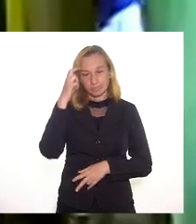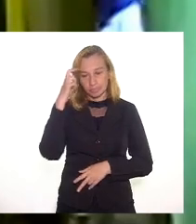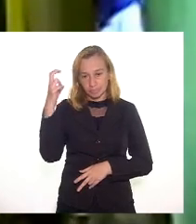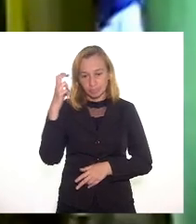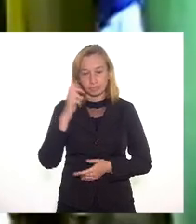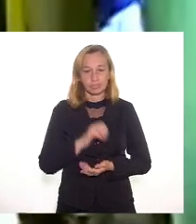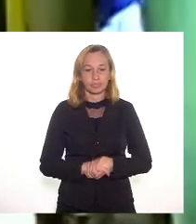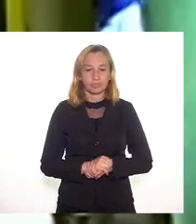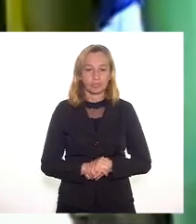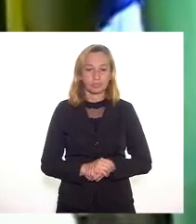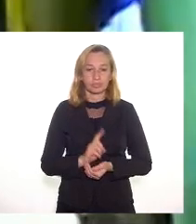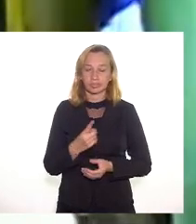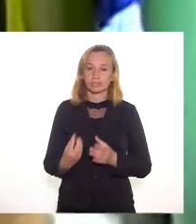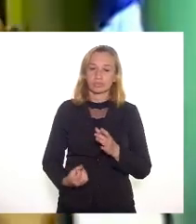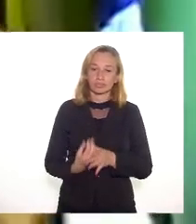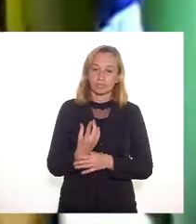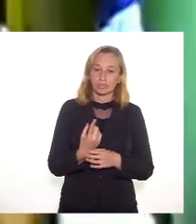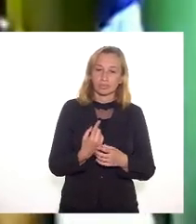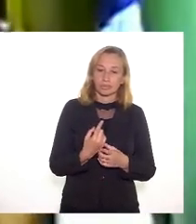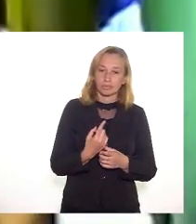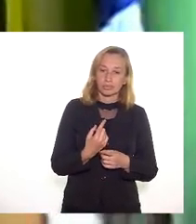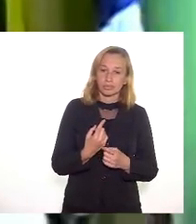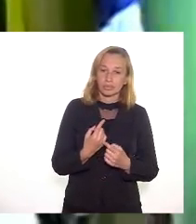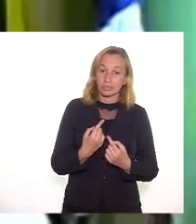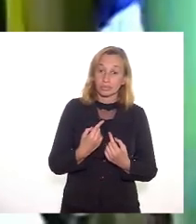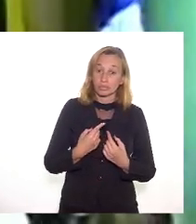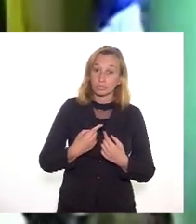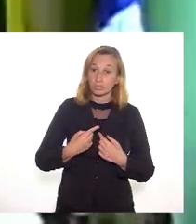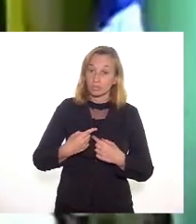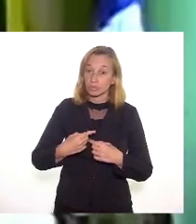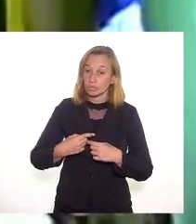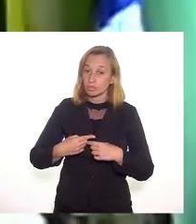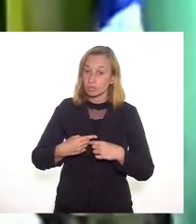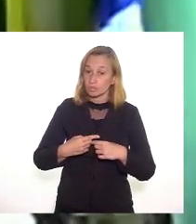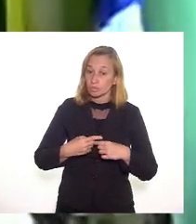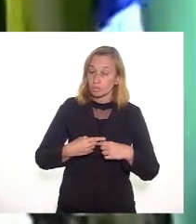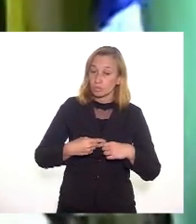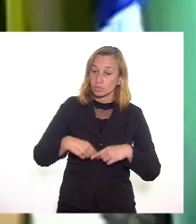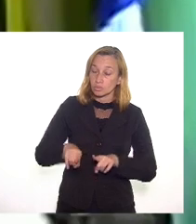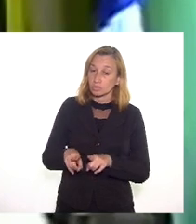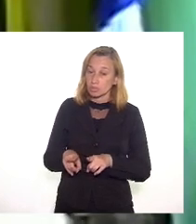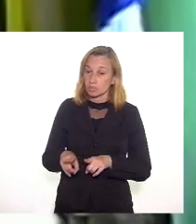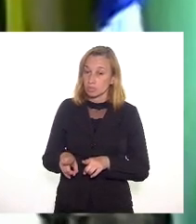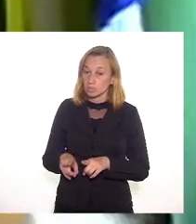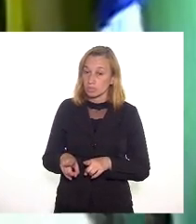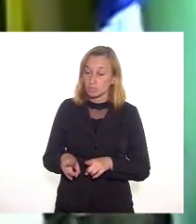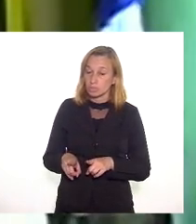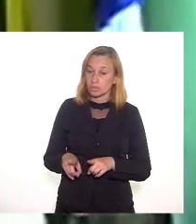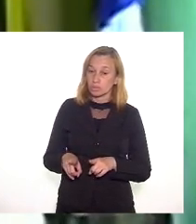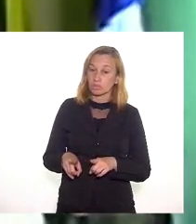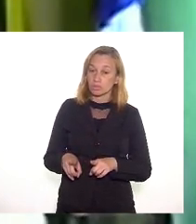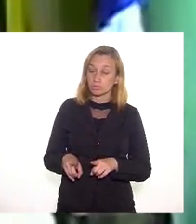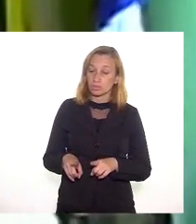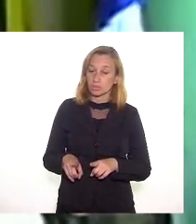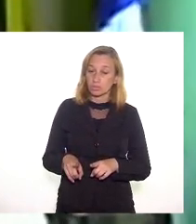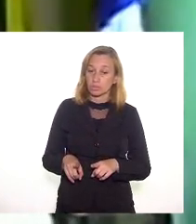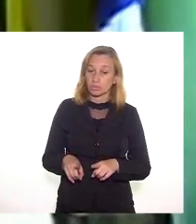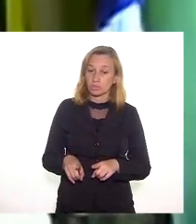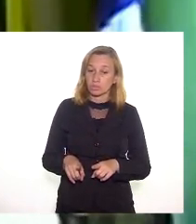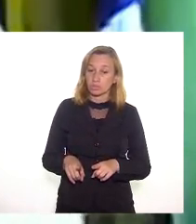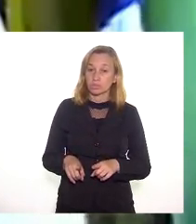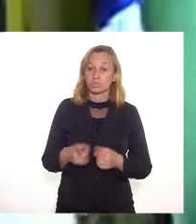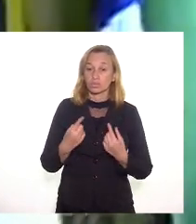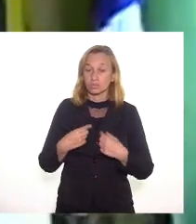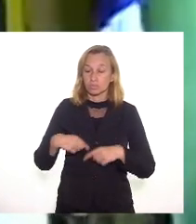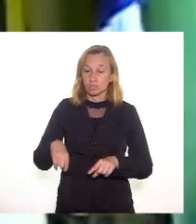de não criar um confronto porque o confronto não leva a lugar algum. O confronto